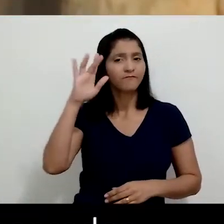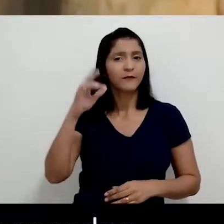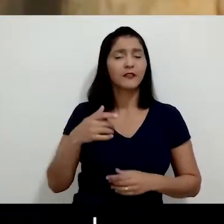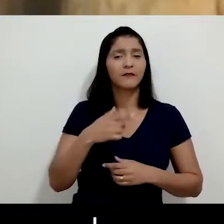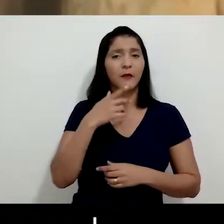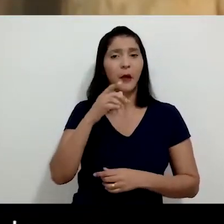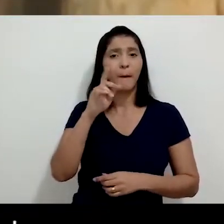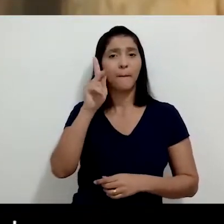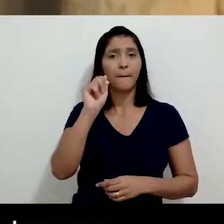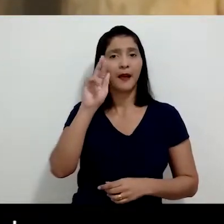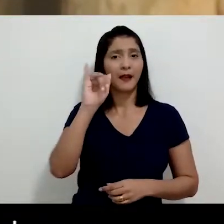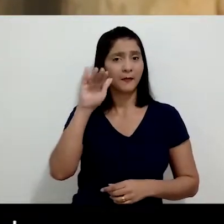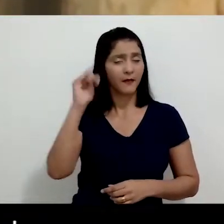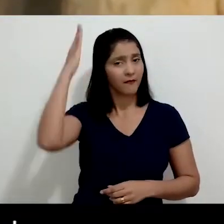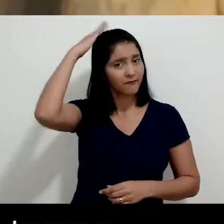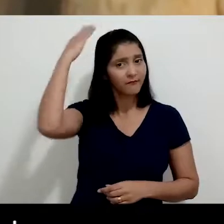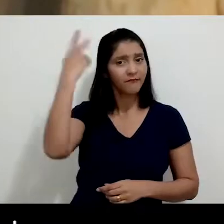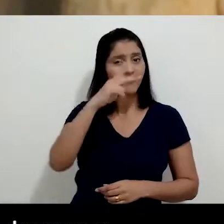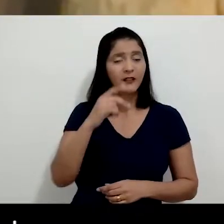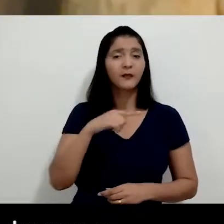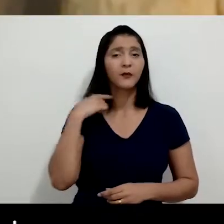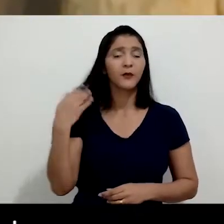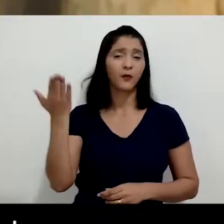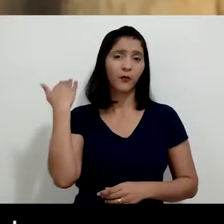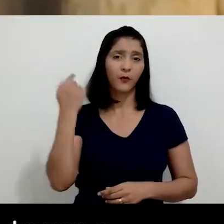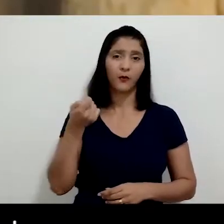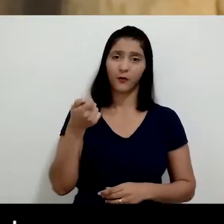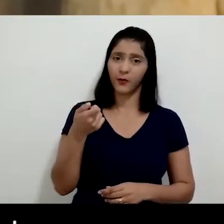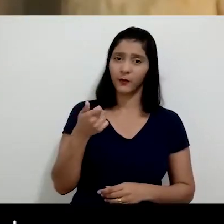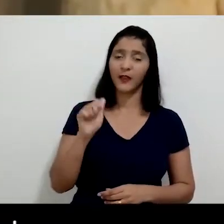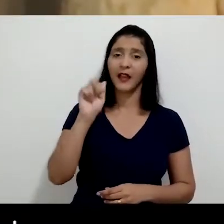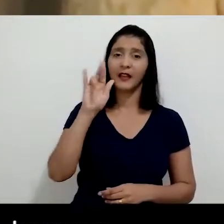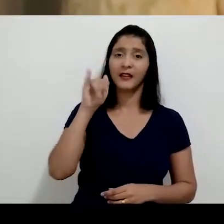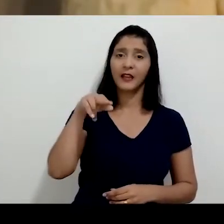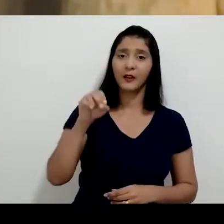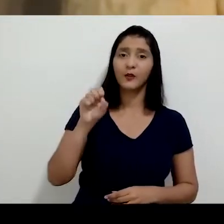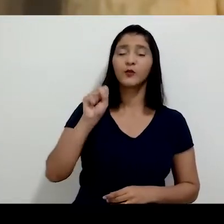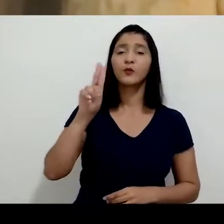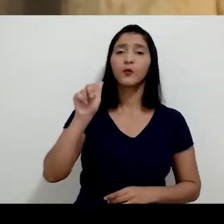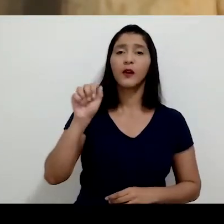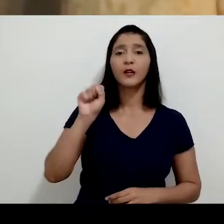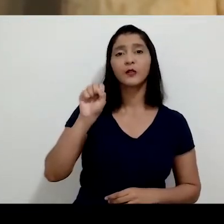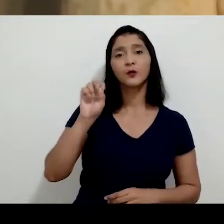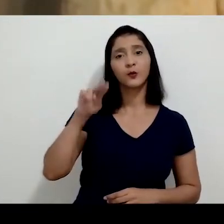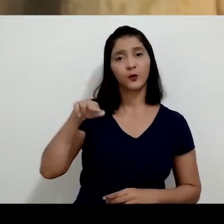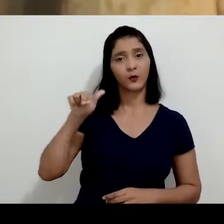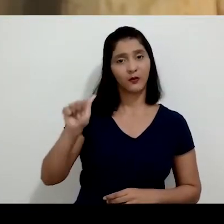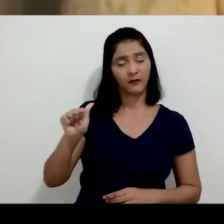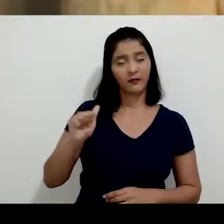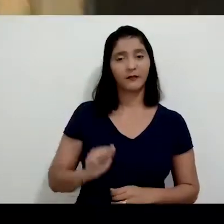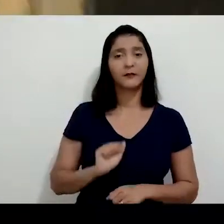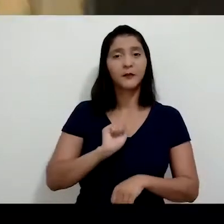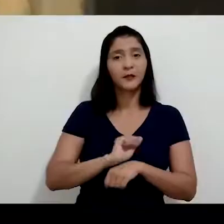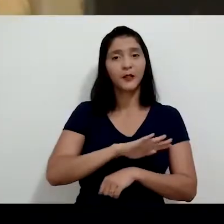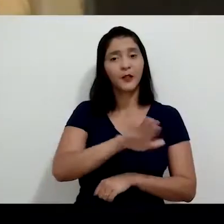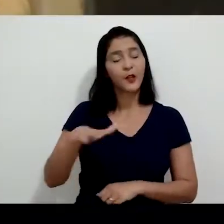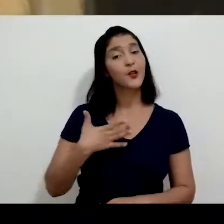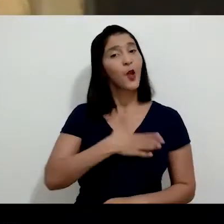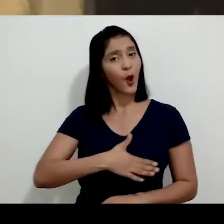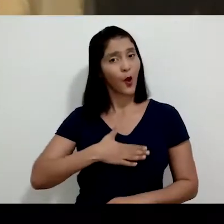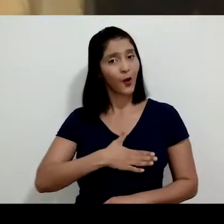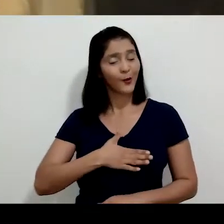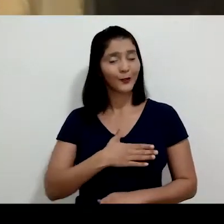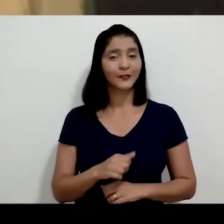grande pensador e escritor paraibano que nos deixou há pouco tempo, Ariano Suassuna. Espero